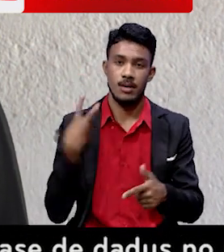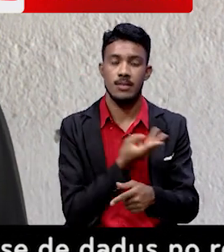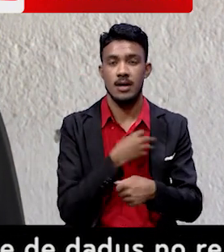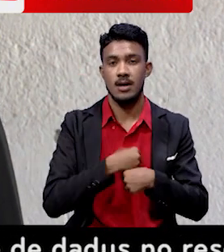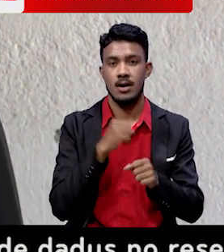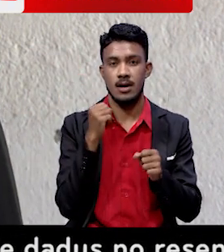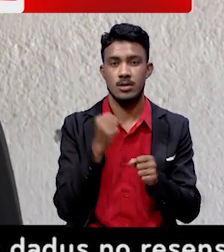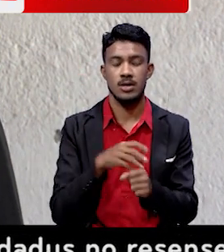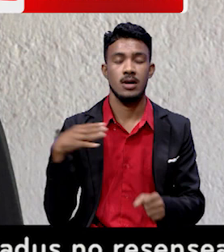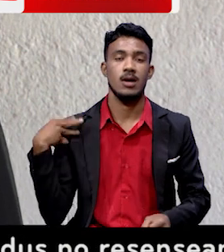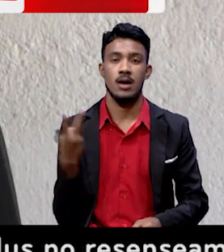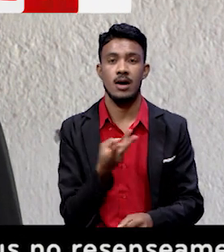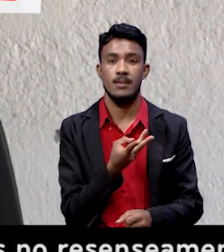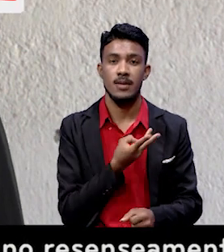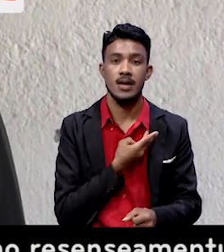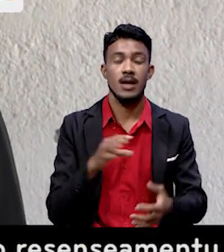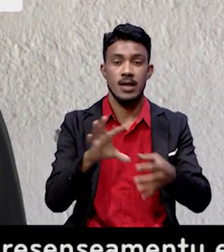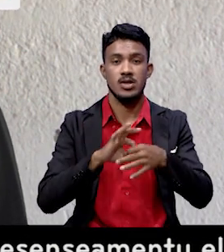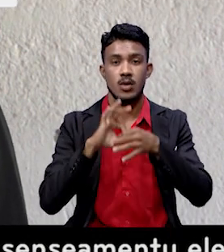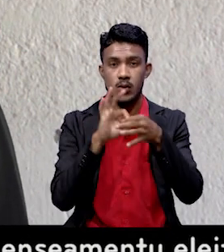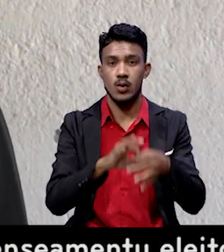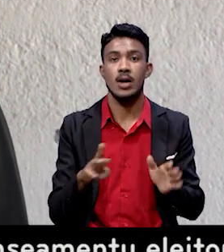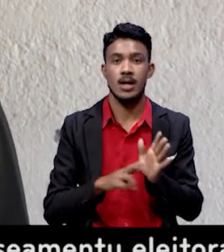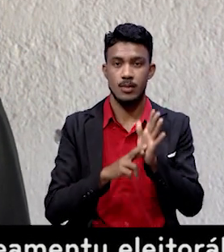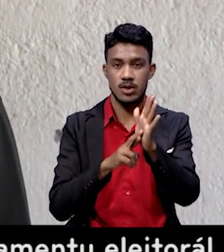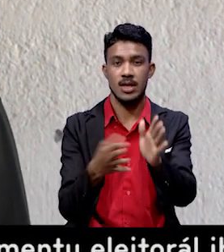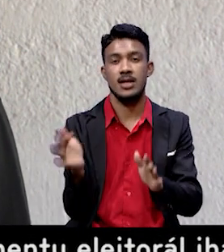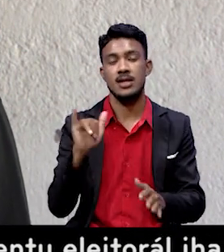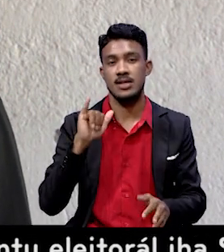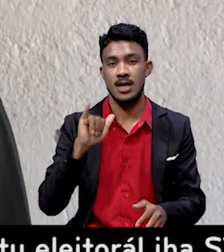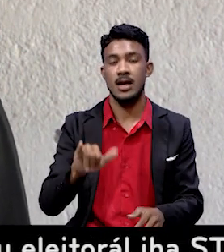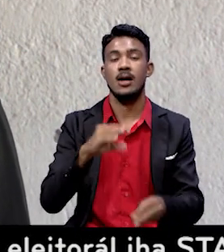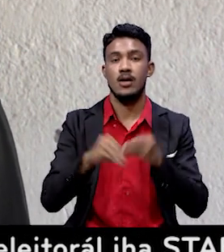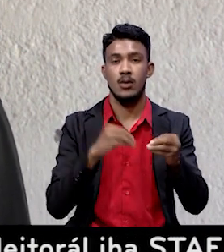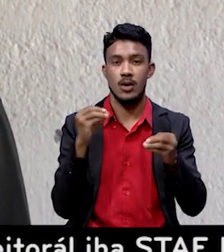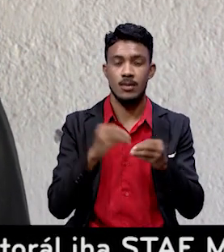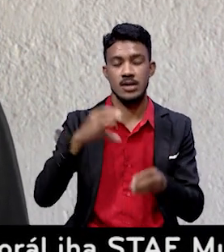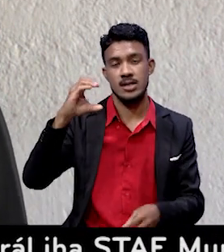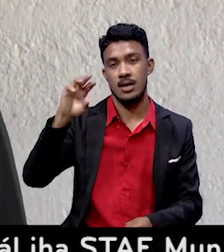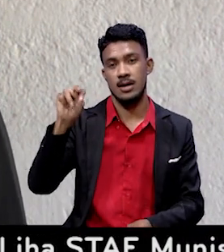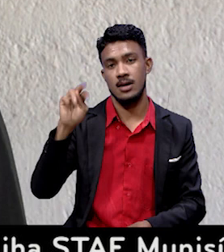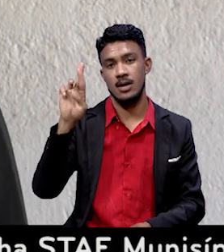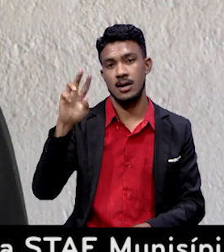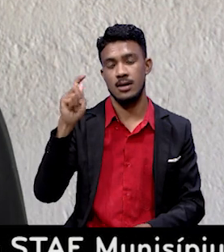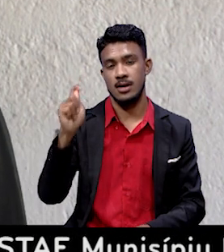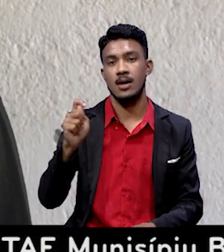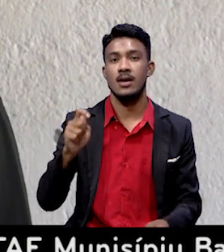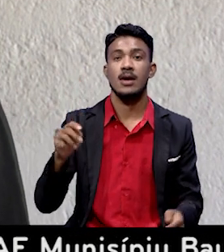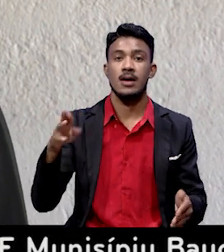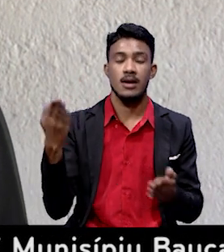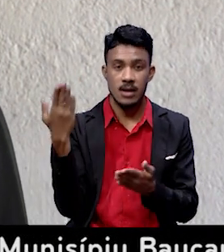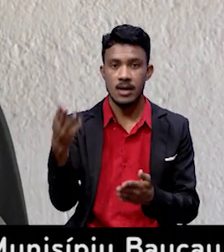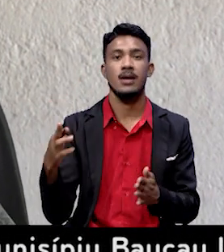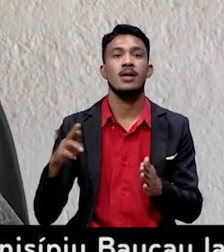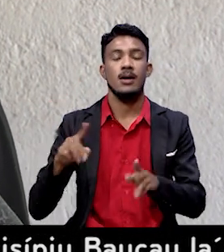minha estrutura representante, se ia com a CNRT, nia pronto, quer simo a